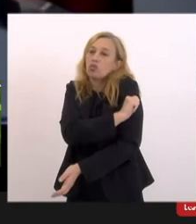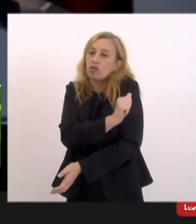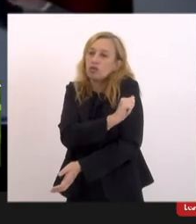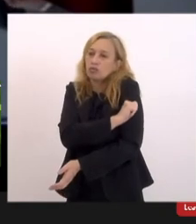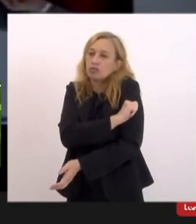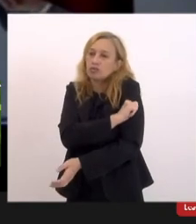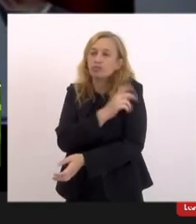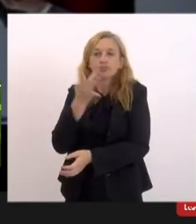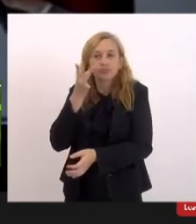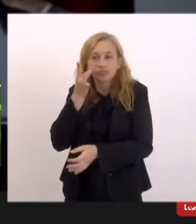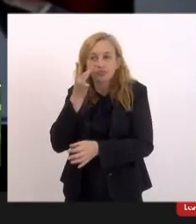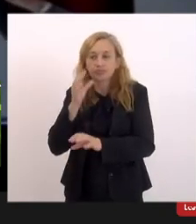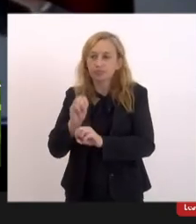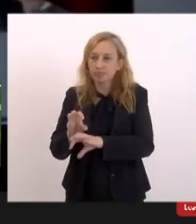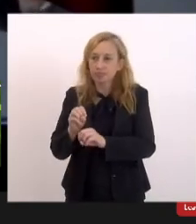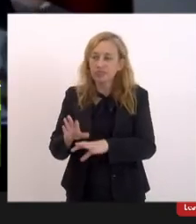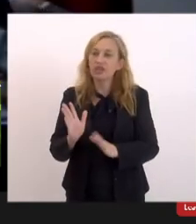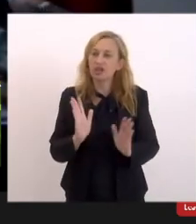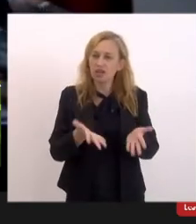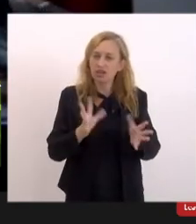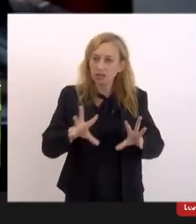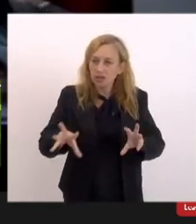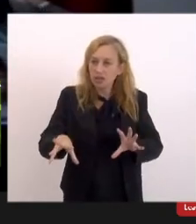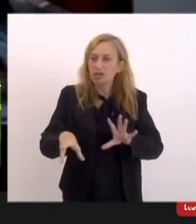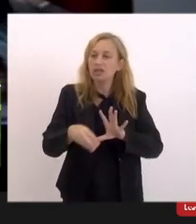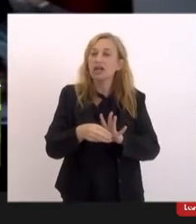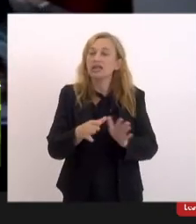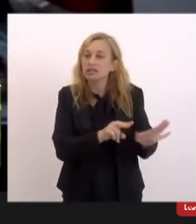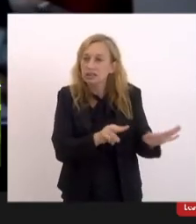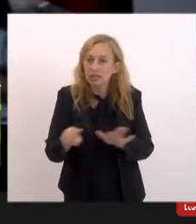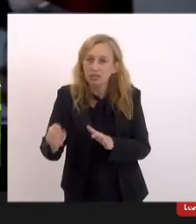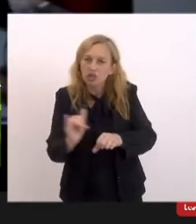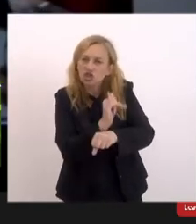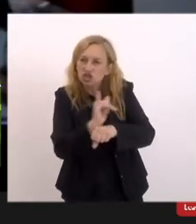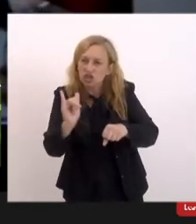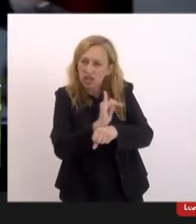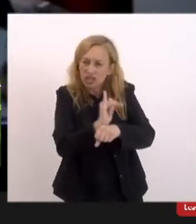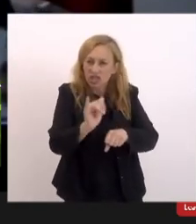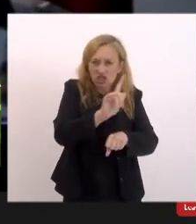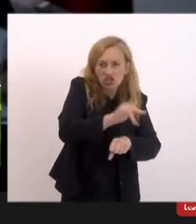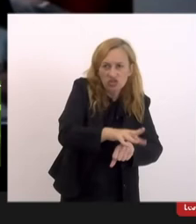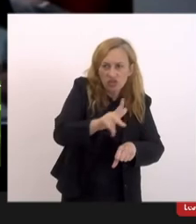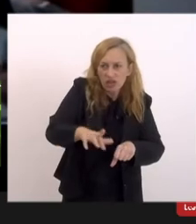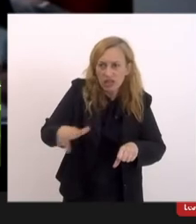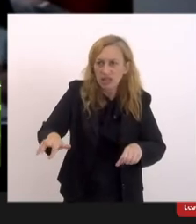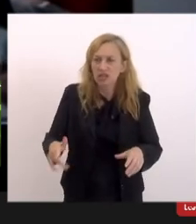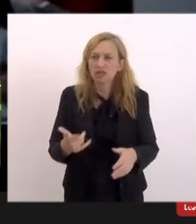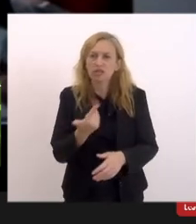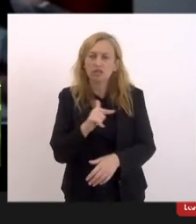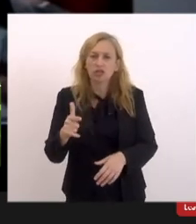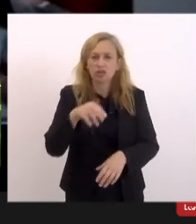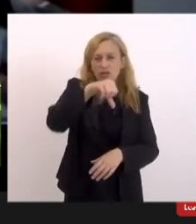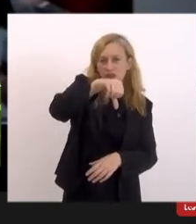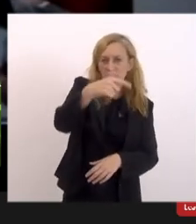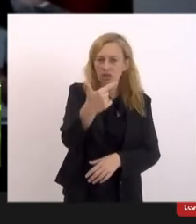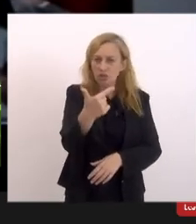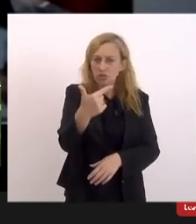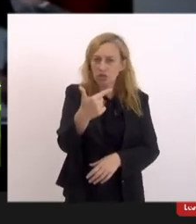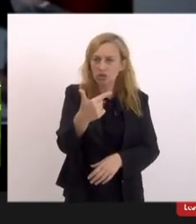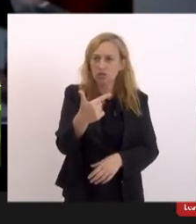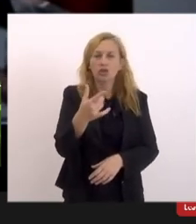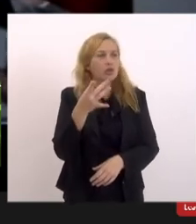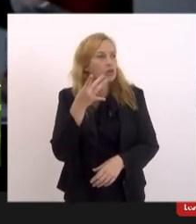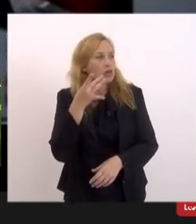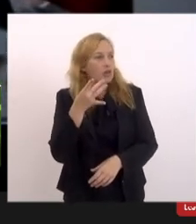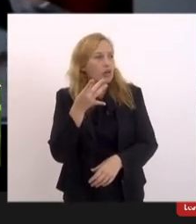ano, como já estamos, reitero, já estamos essa semana com estratégias diversas. Não temos os 92 municípios no presencial. Então, a